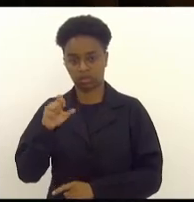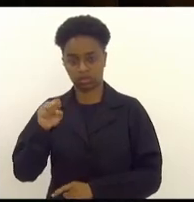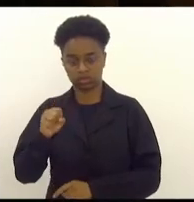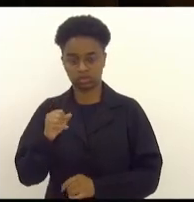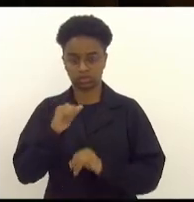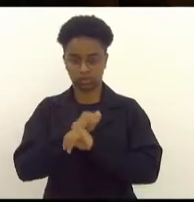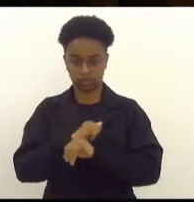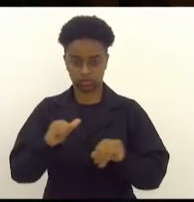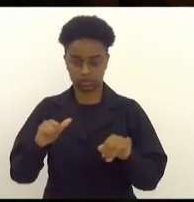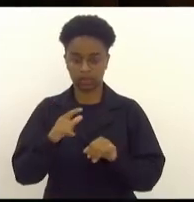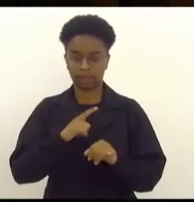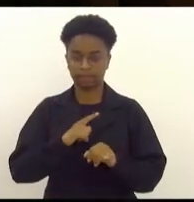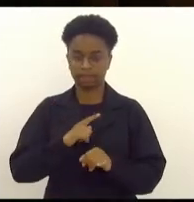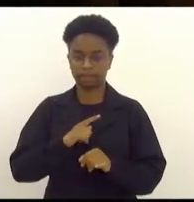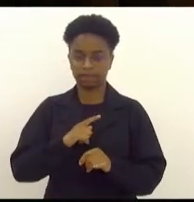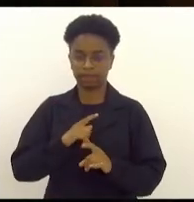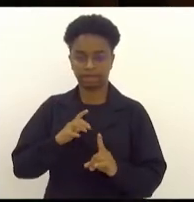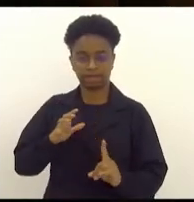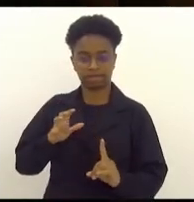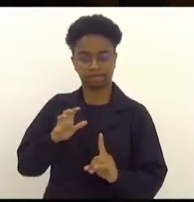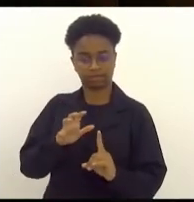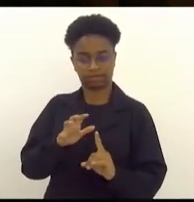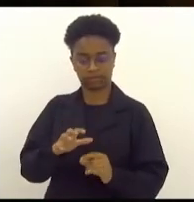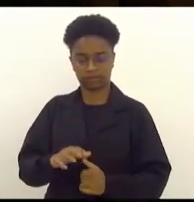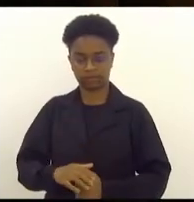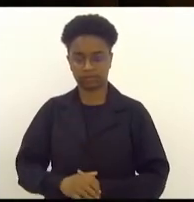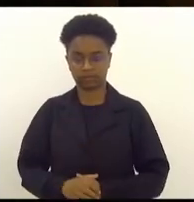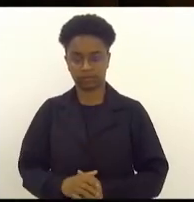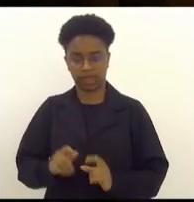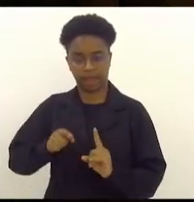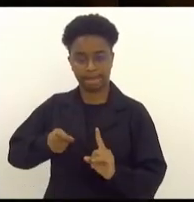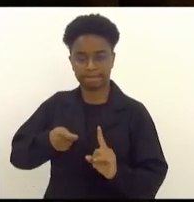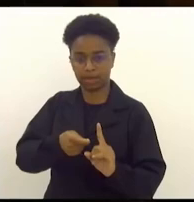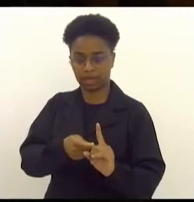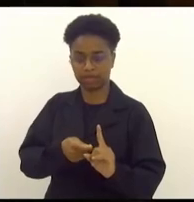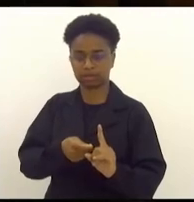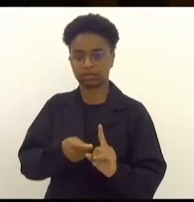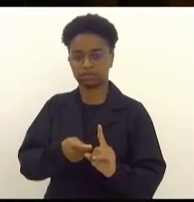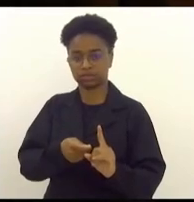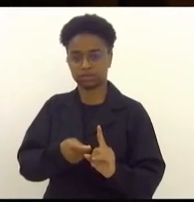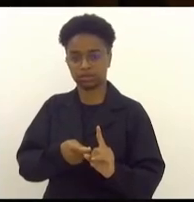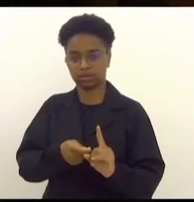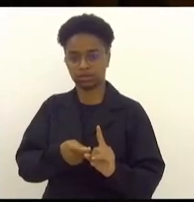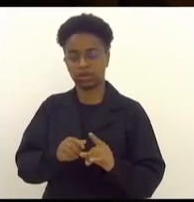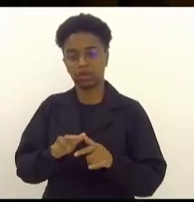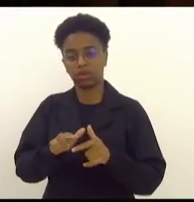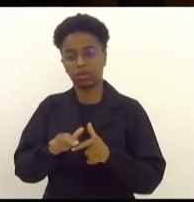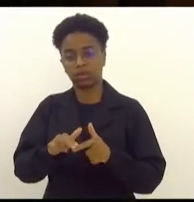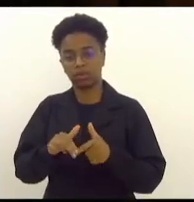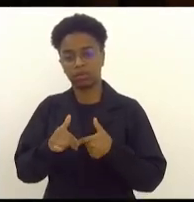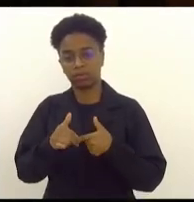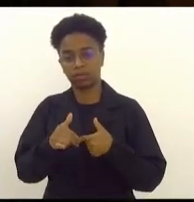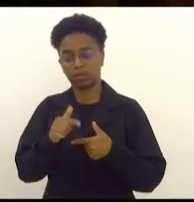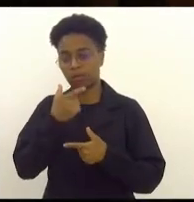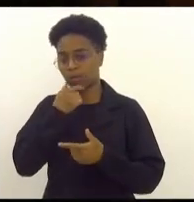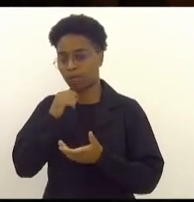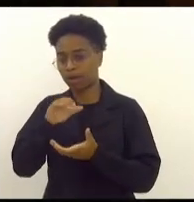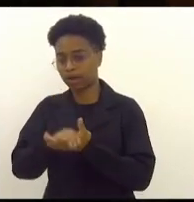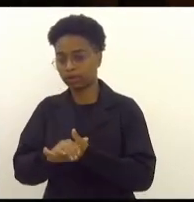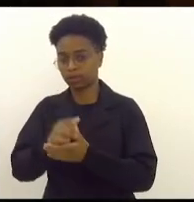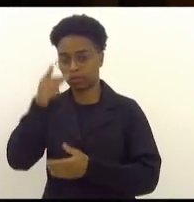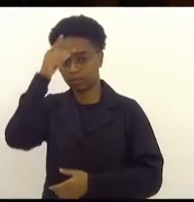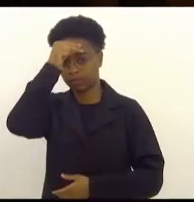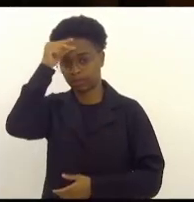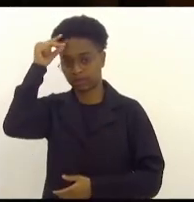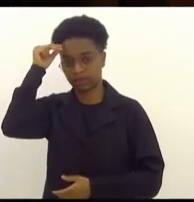foi ameaçado foi ameaçado pelo Maria pelo marido da prefeita